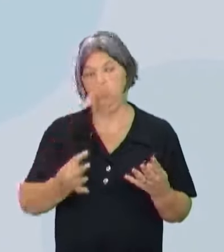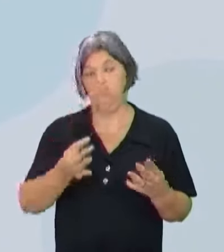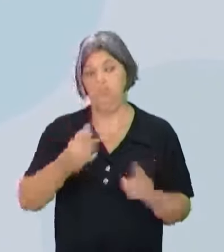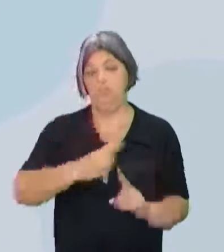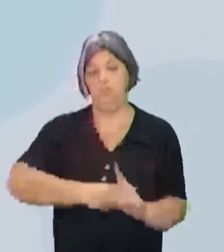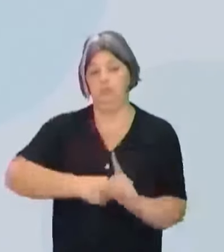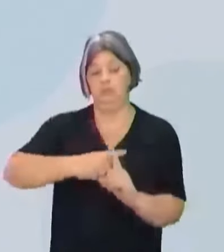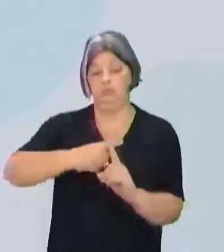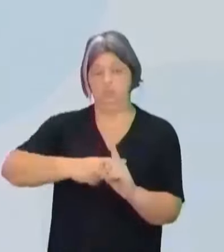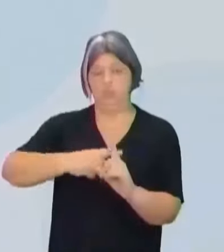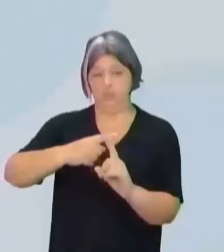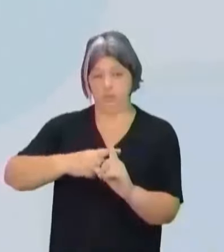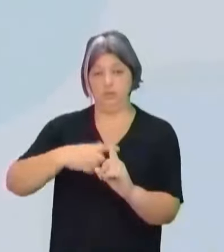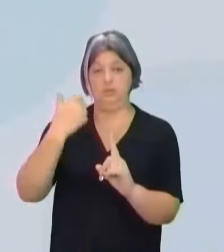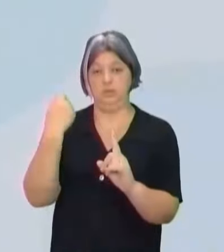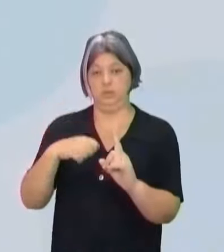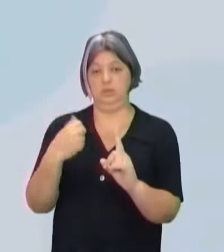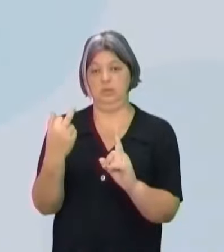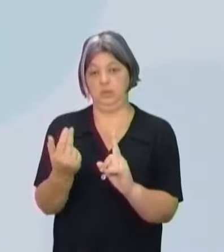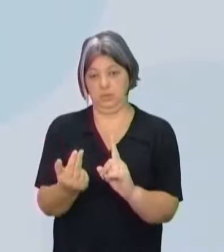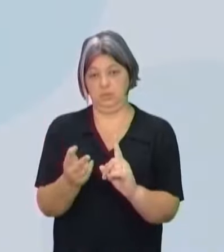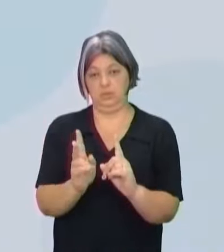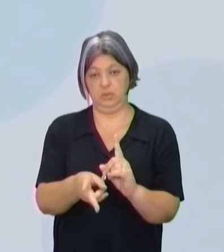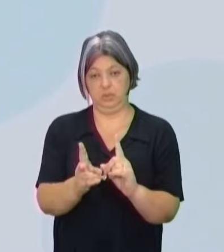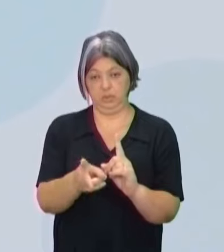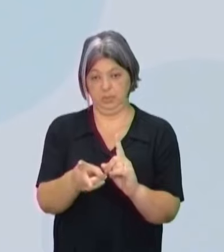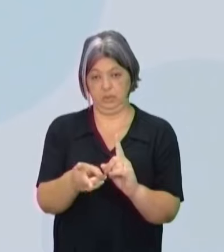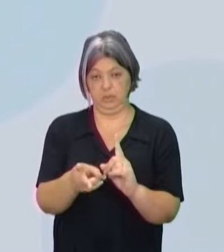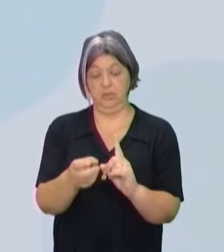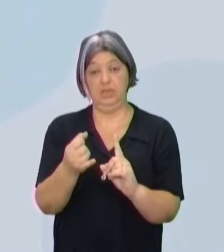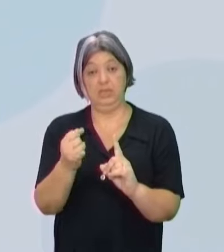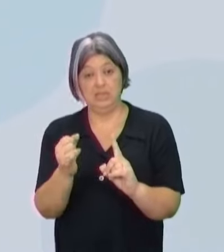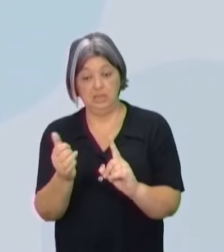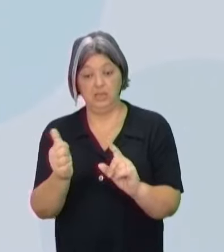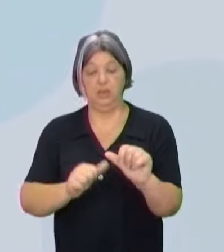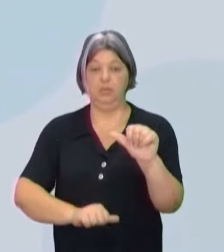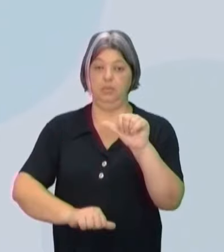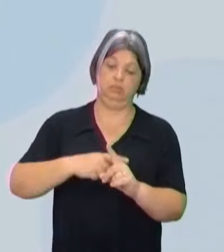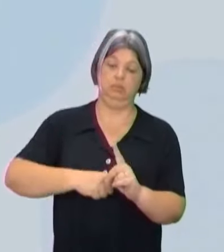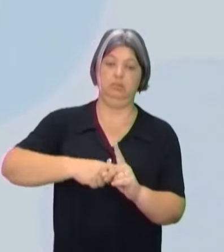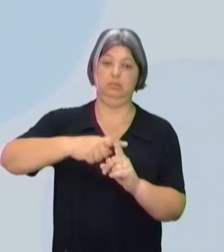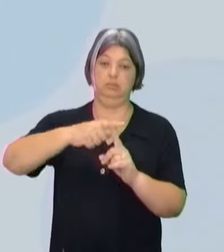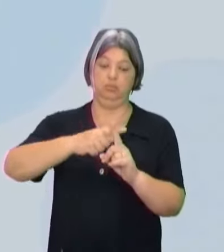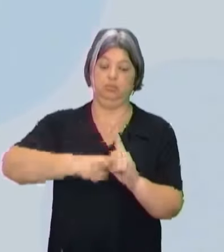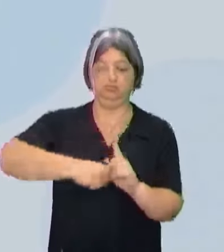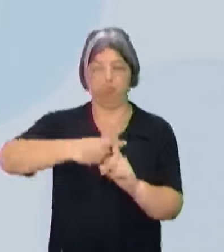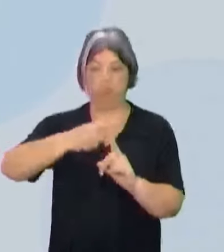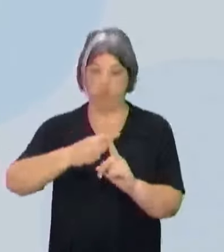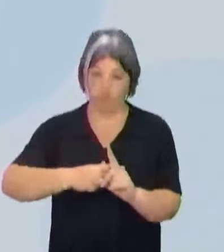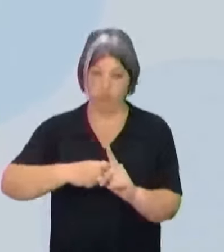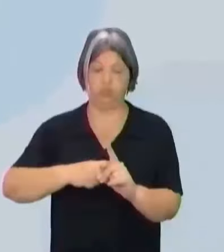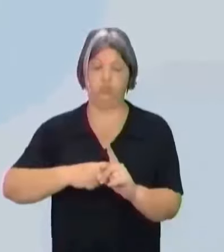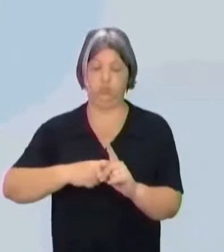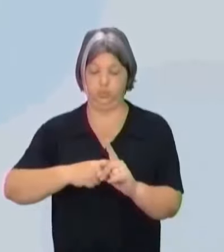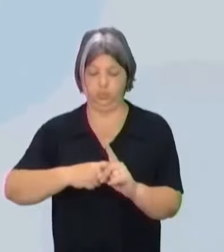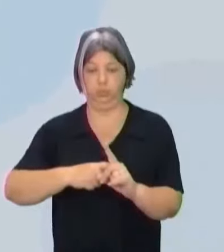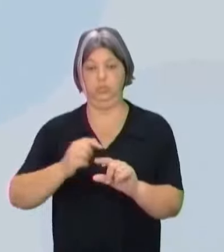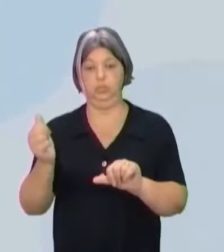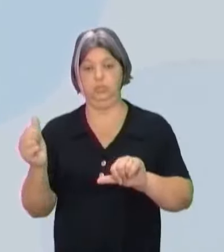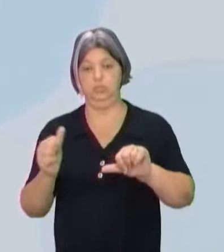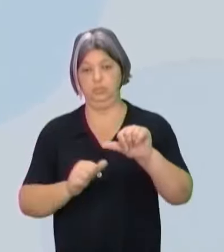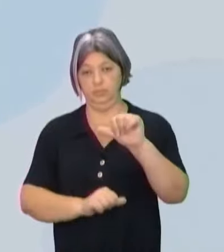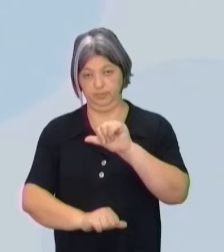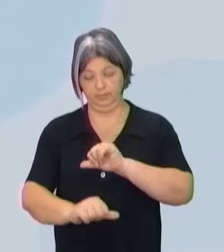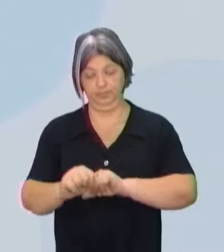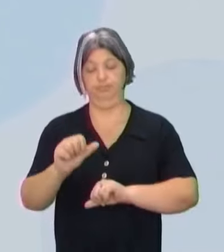ser constante. Então, se tiver alteração de temperatura, o equilíbrio químico ele pode sofrer uma